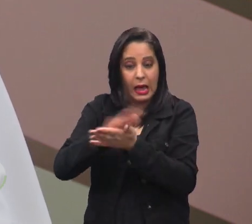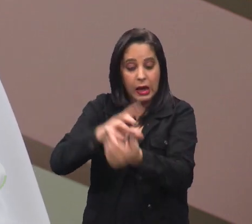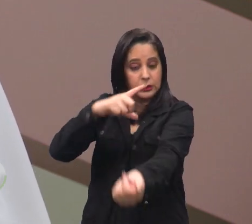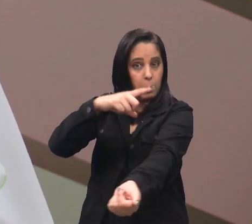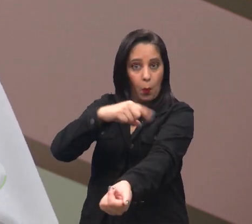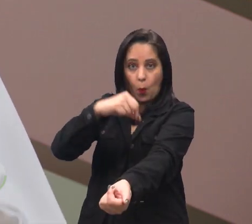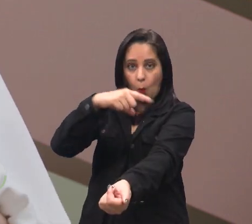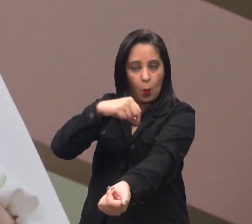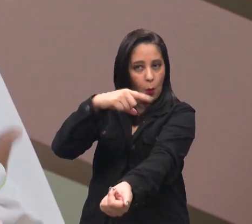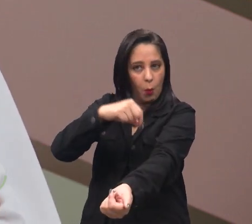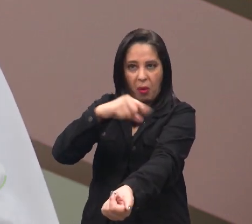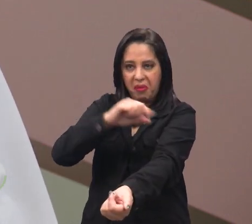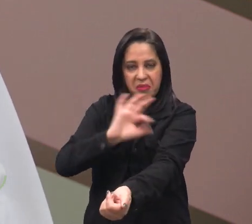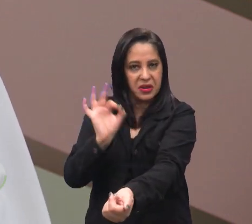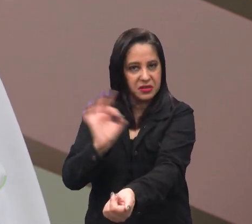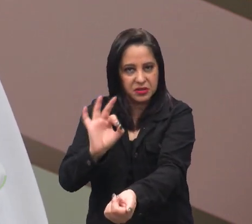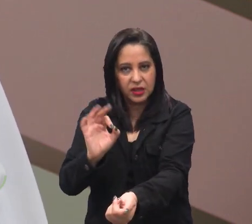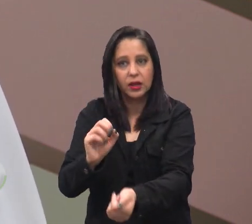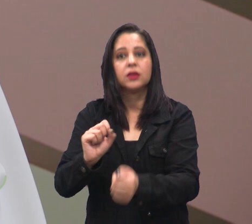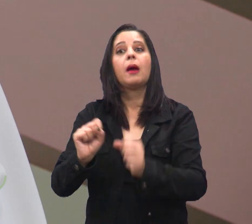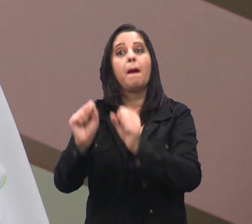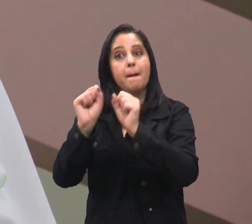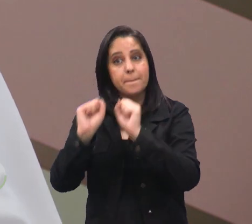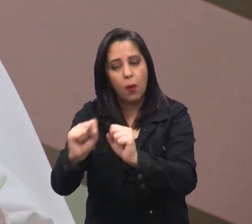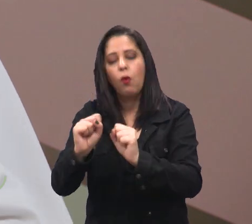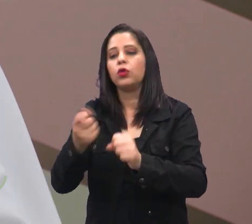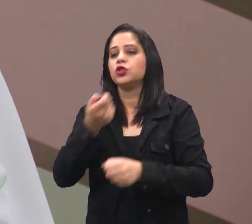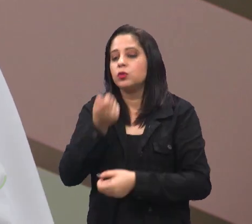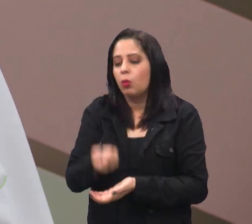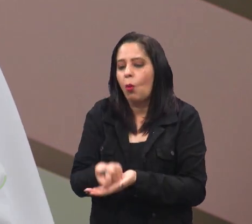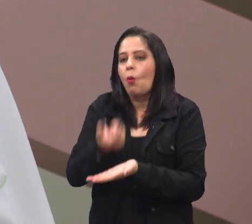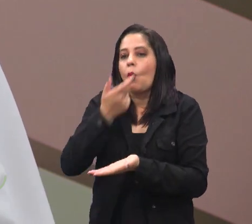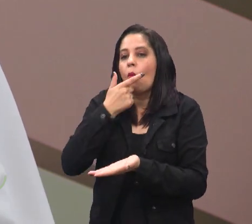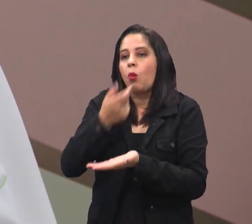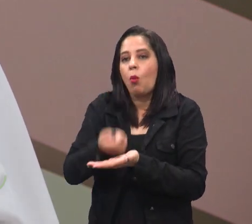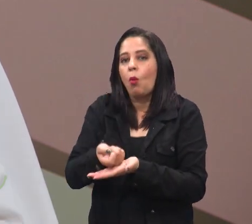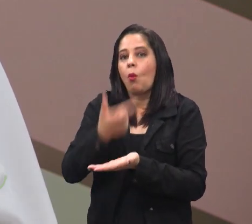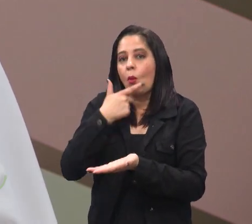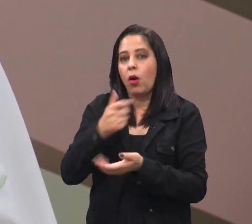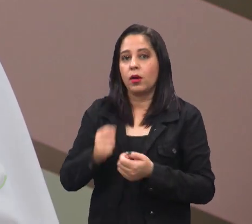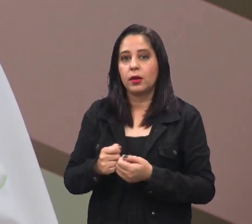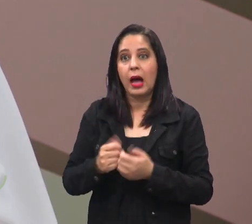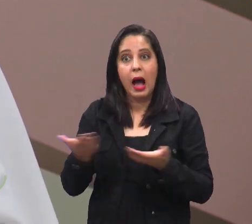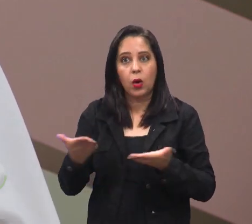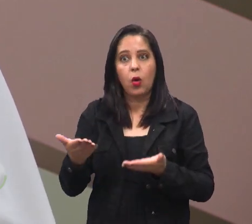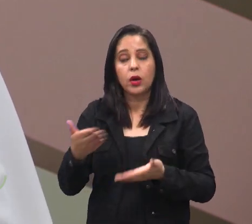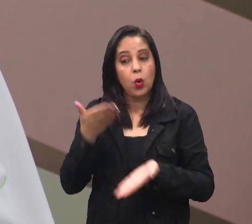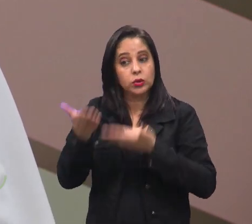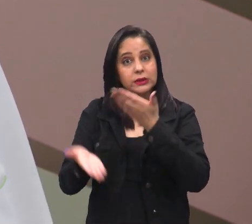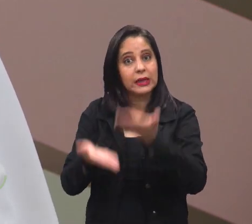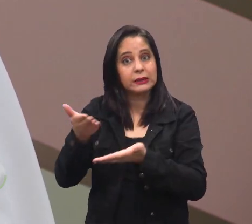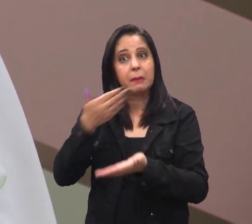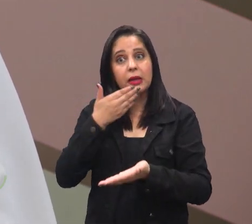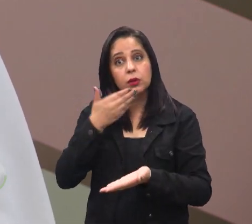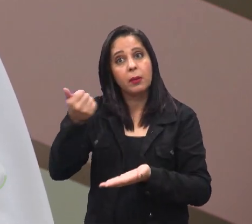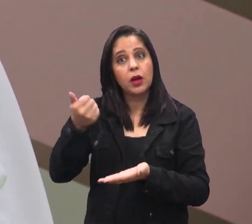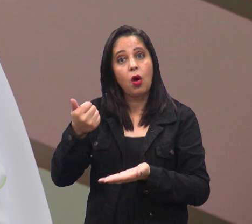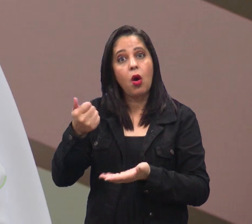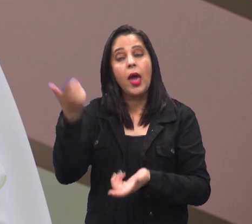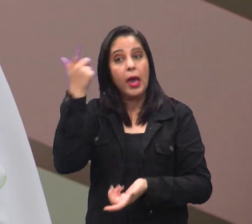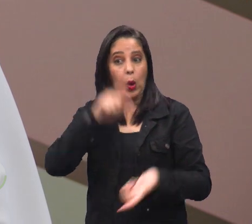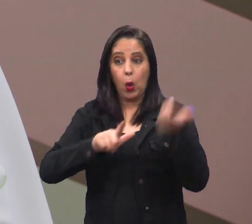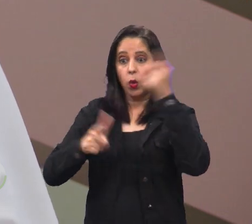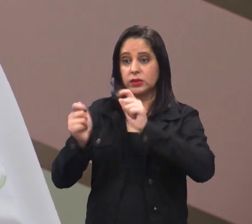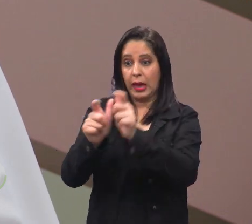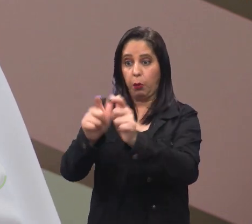anticorpos monoclonais, com drogas-alvo específico, e isso melhorou muito, inclusive, a taxa de cura e controle da